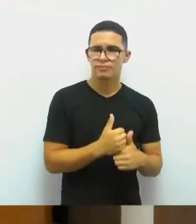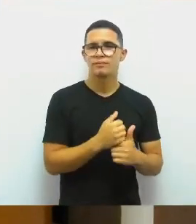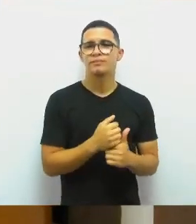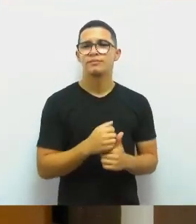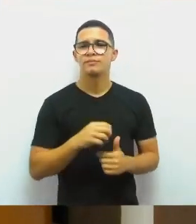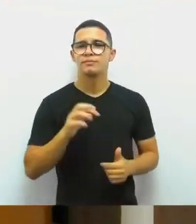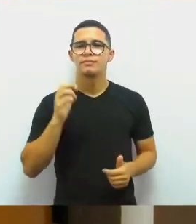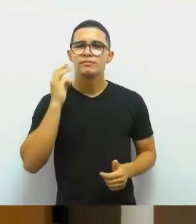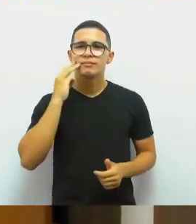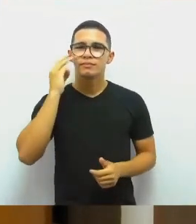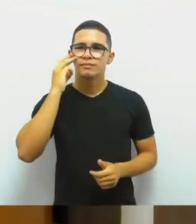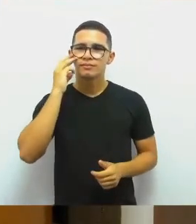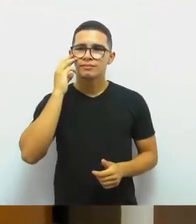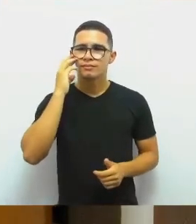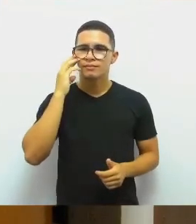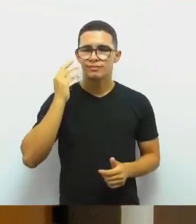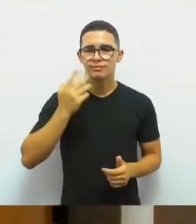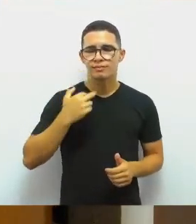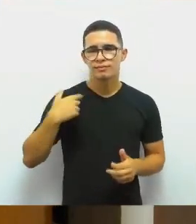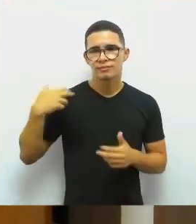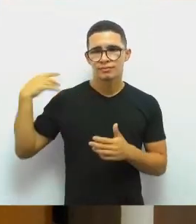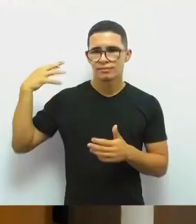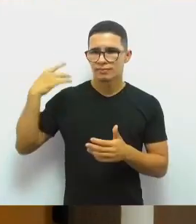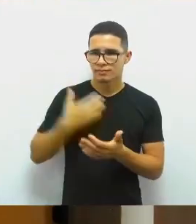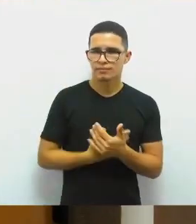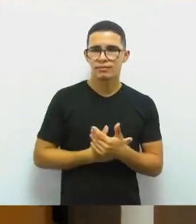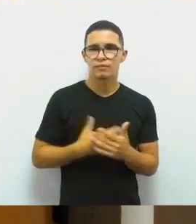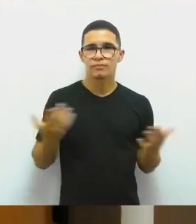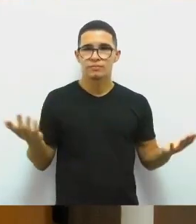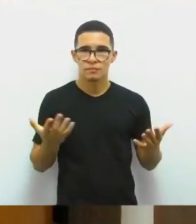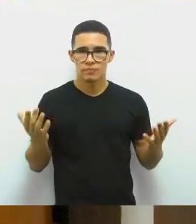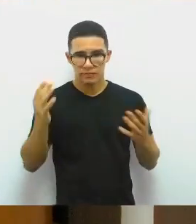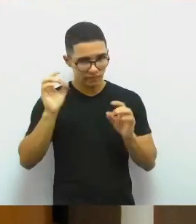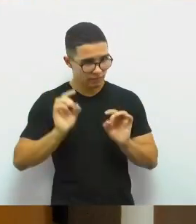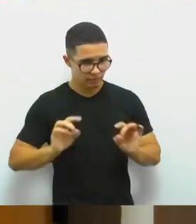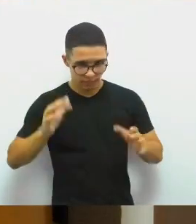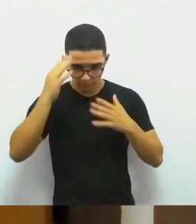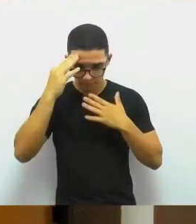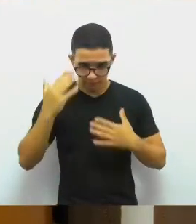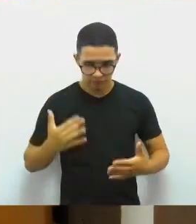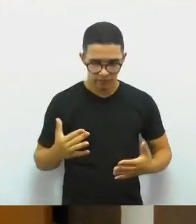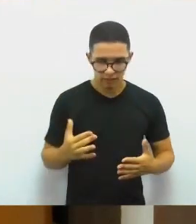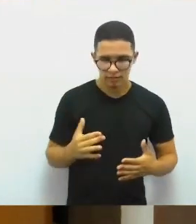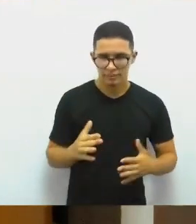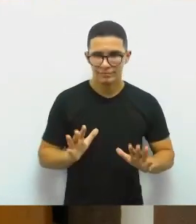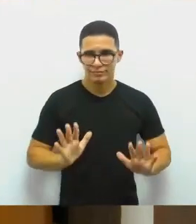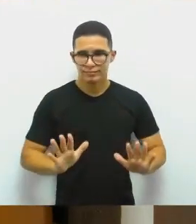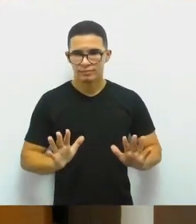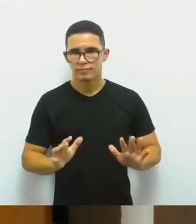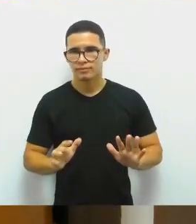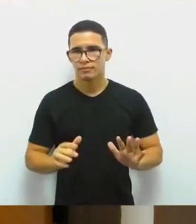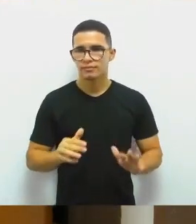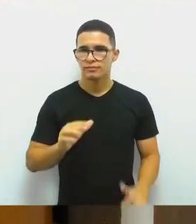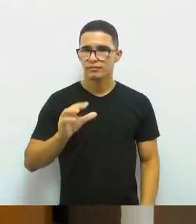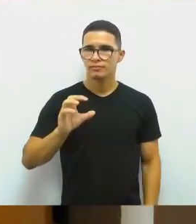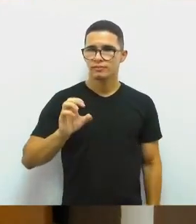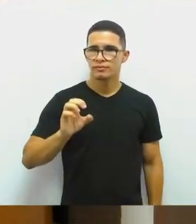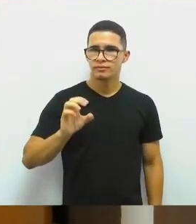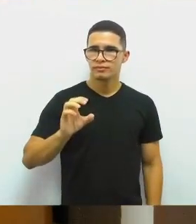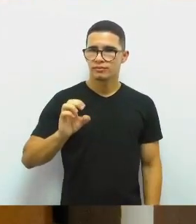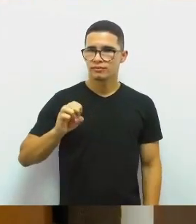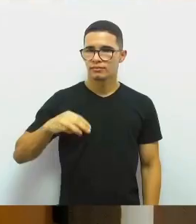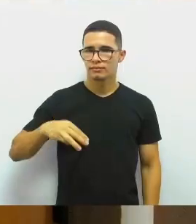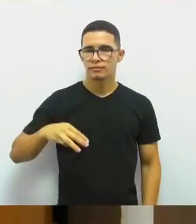Com grandes passagens na minha vida, e eu só tenho a agradecer. E antes era Sem Japuíba, né? Hoje